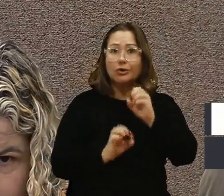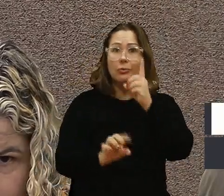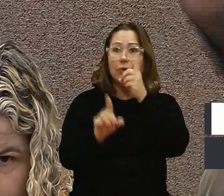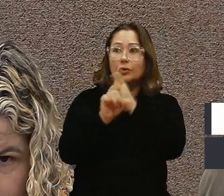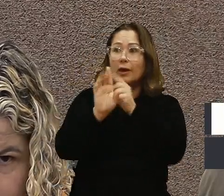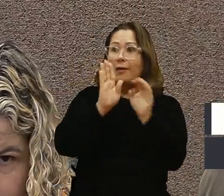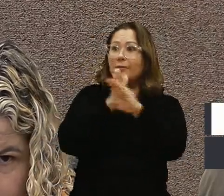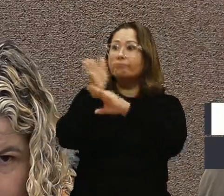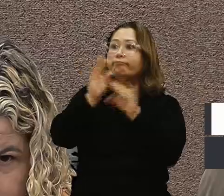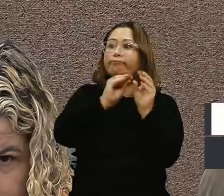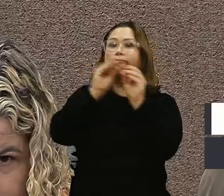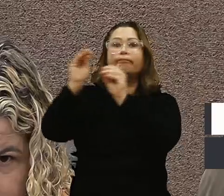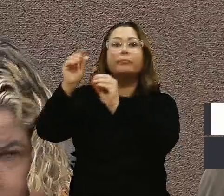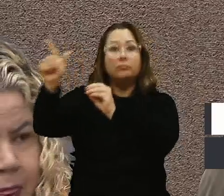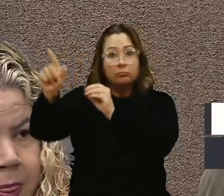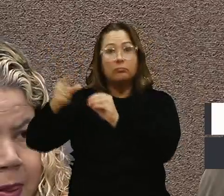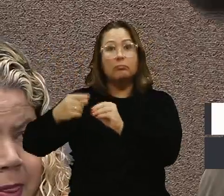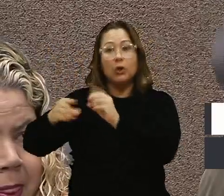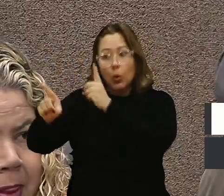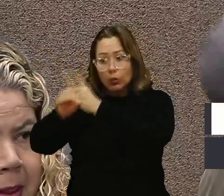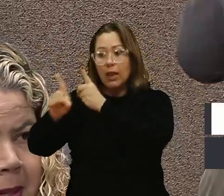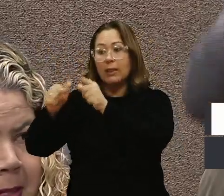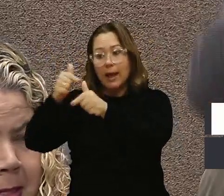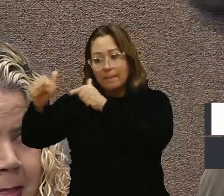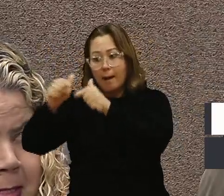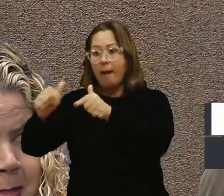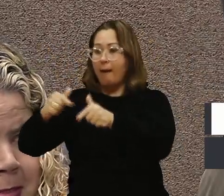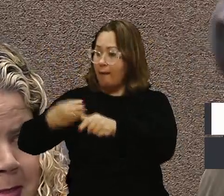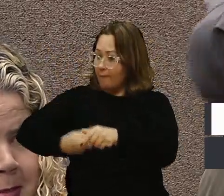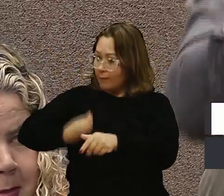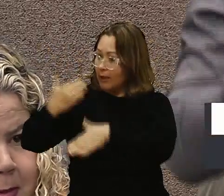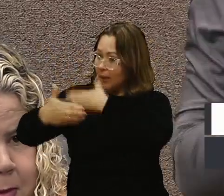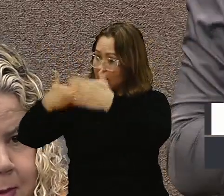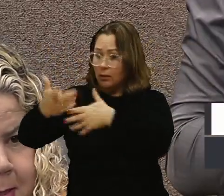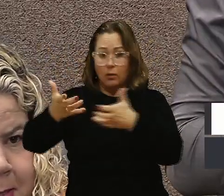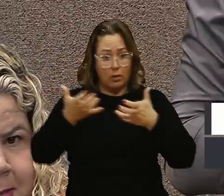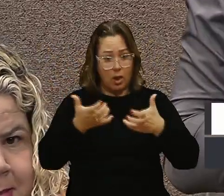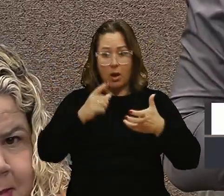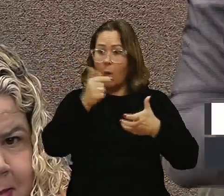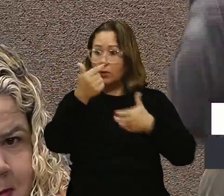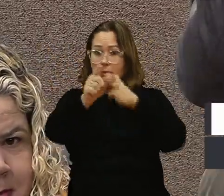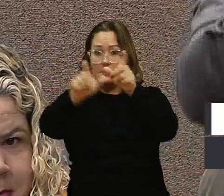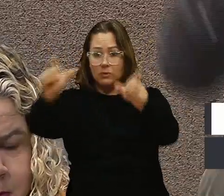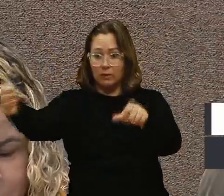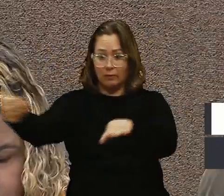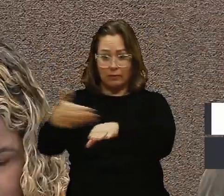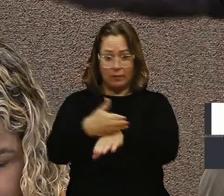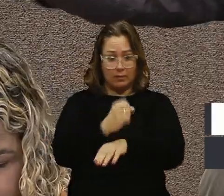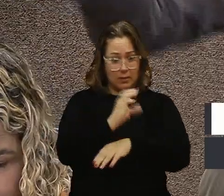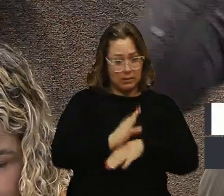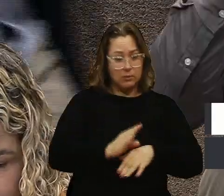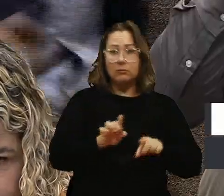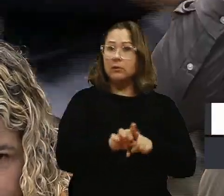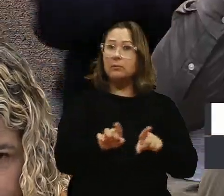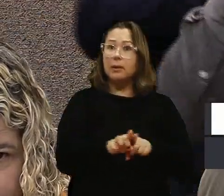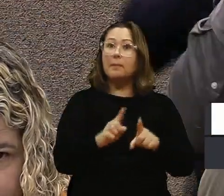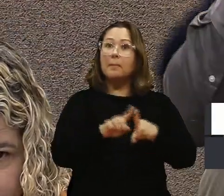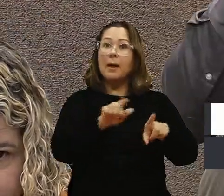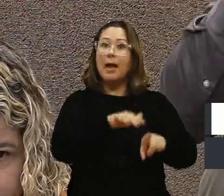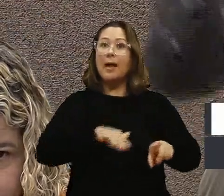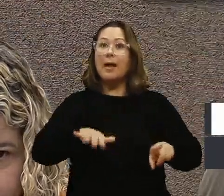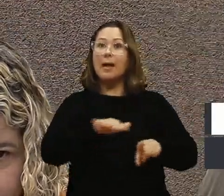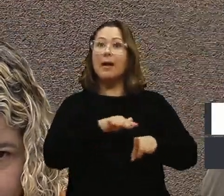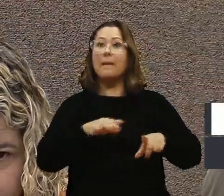consegui construir uma vida. E quero que aqueles que aqui venham tenham a mesma oportunidade. Mas no ambiente privado,